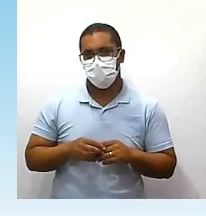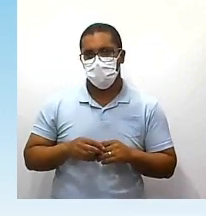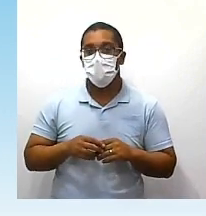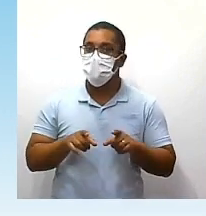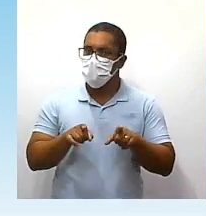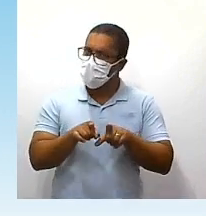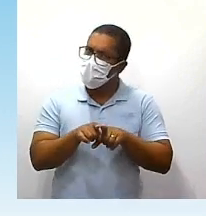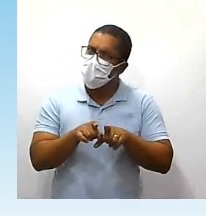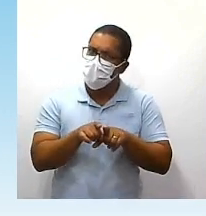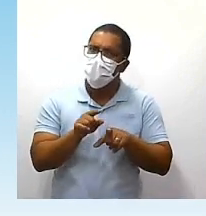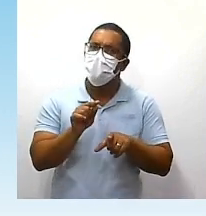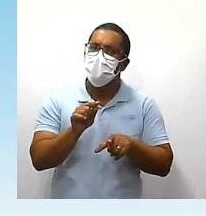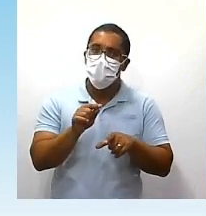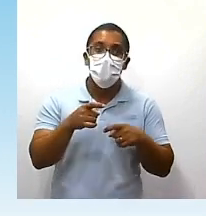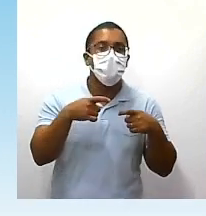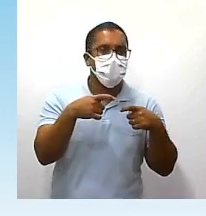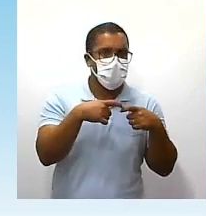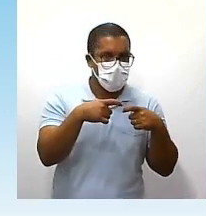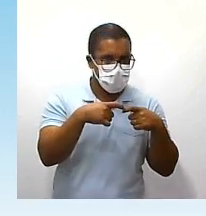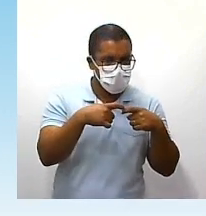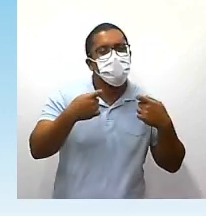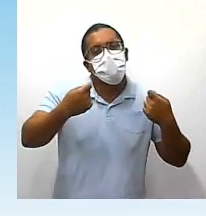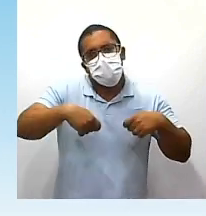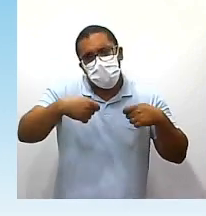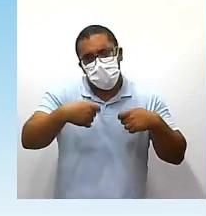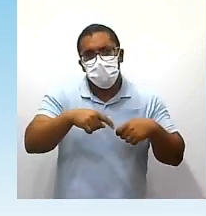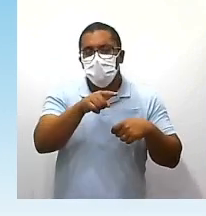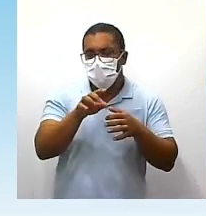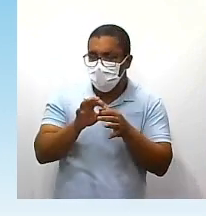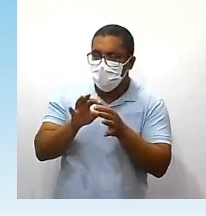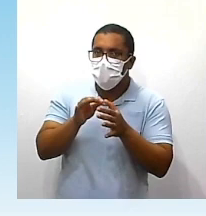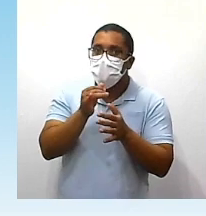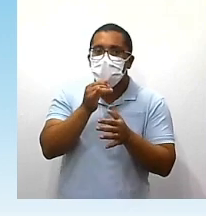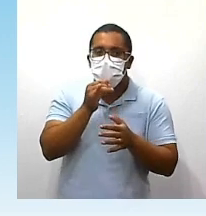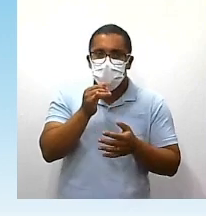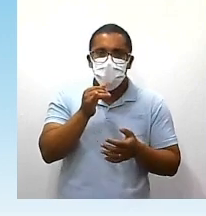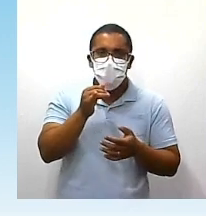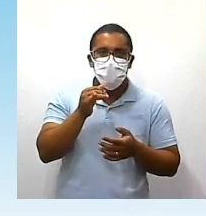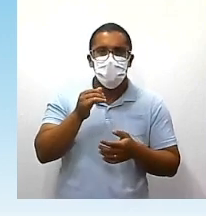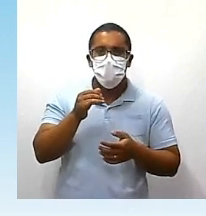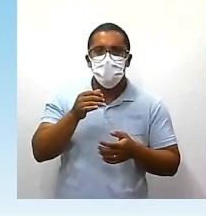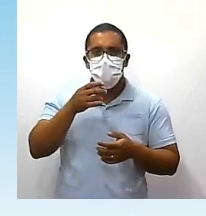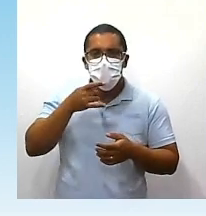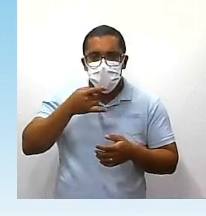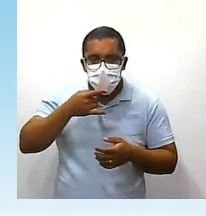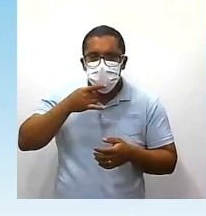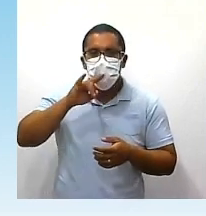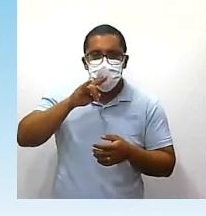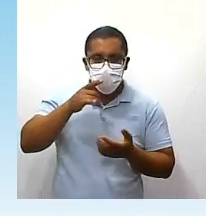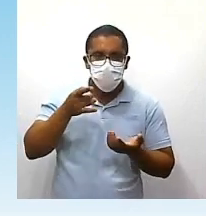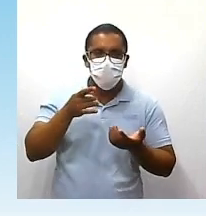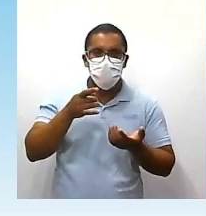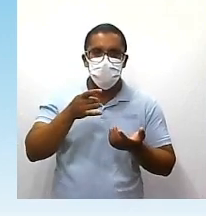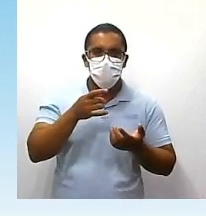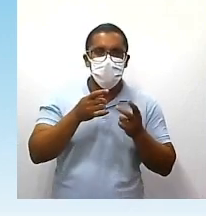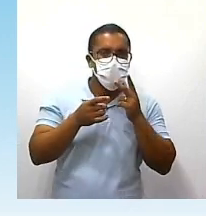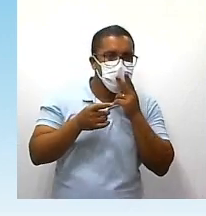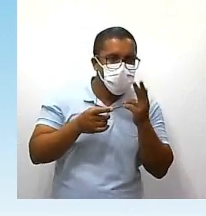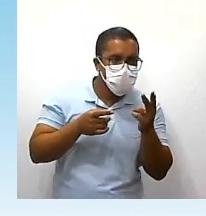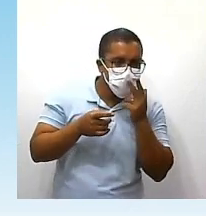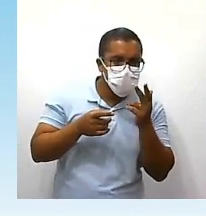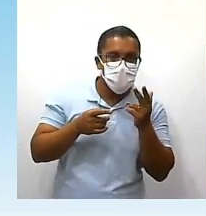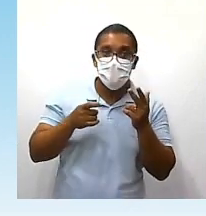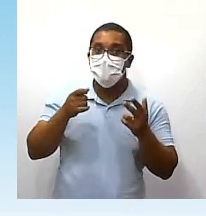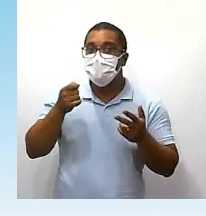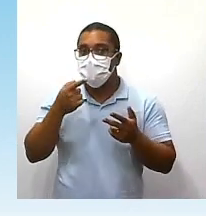acordo também com as orientações médicas. É o caso aí do álcool, do tabaco e de remédios